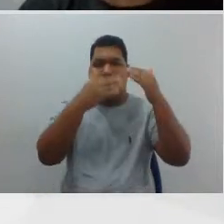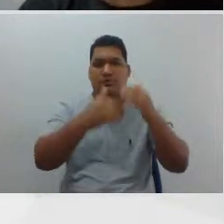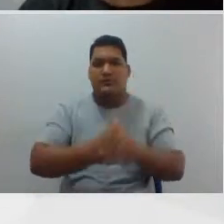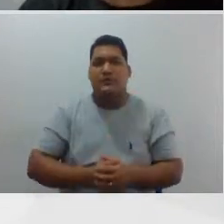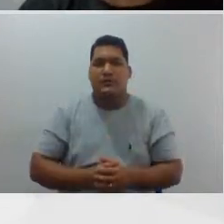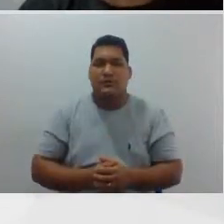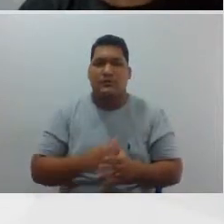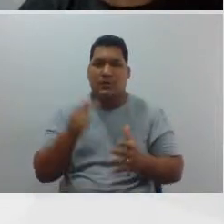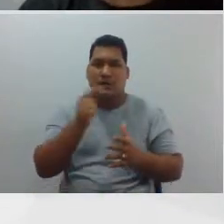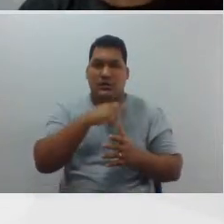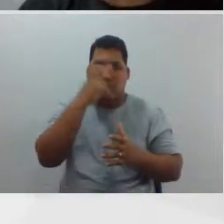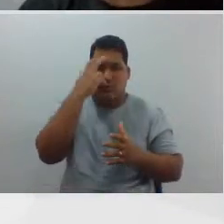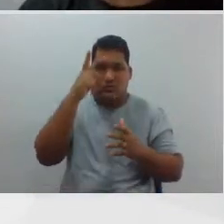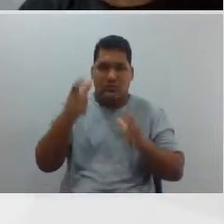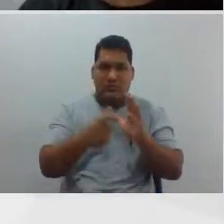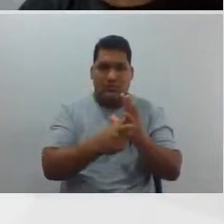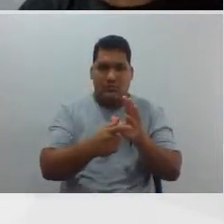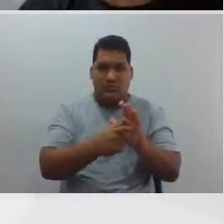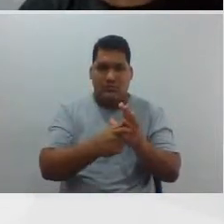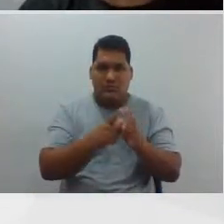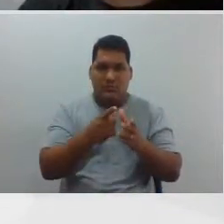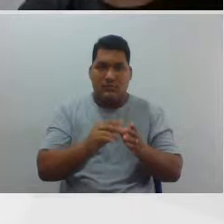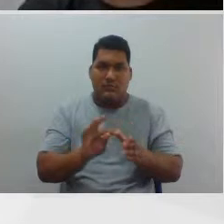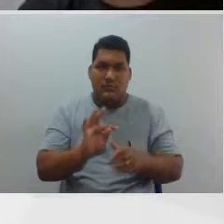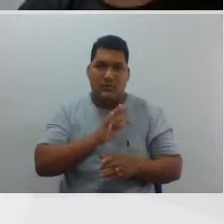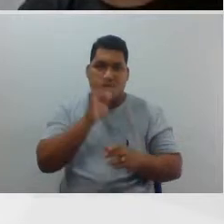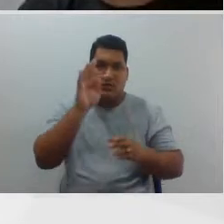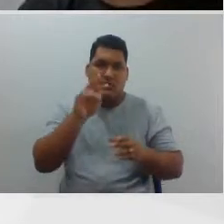artificial, técnicas de aprendizado de máquinas, né,